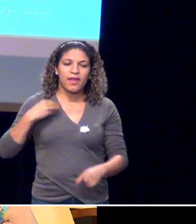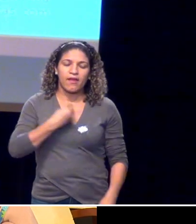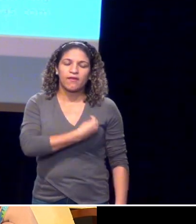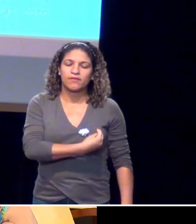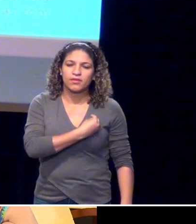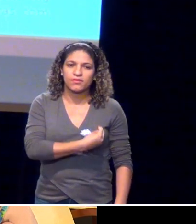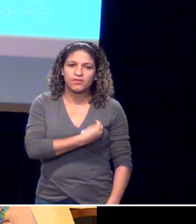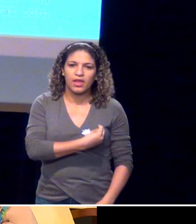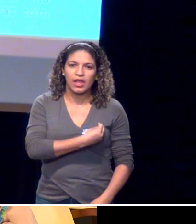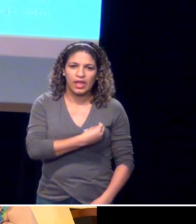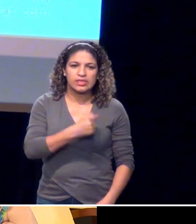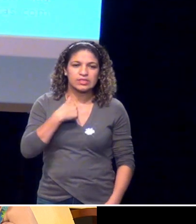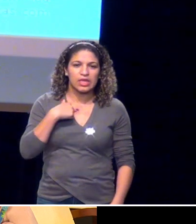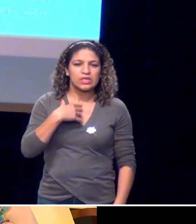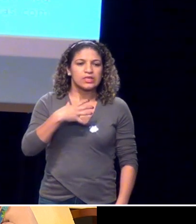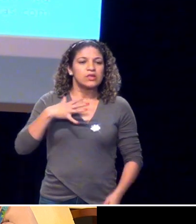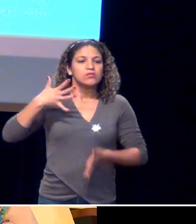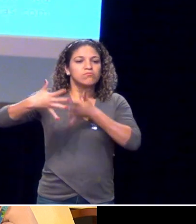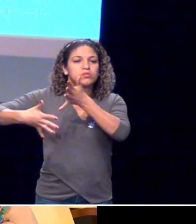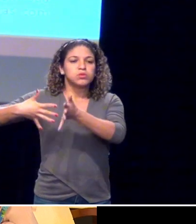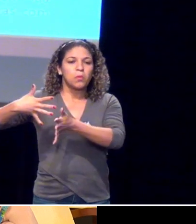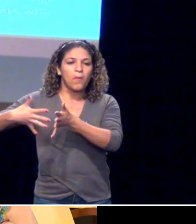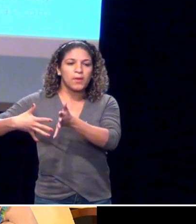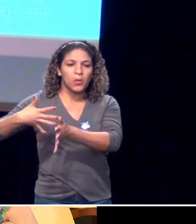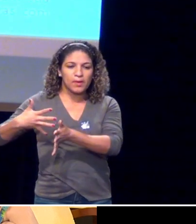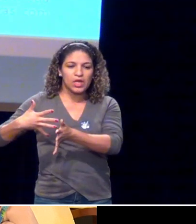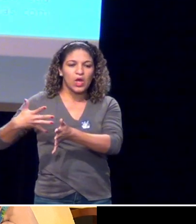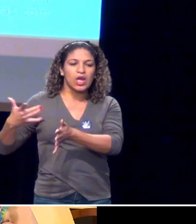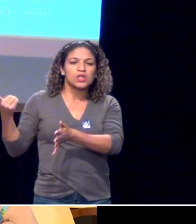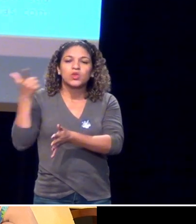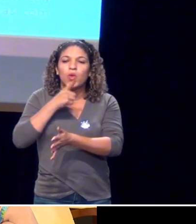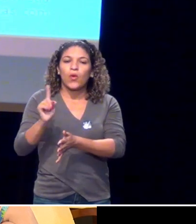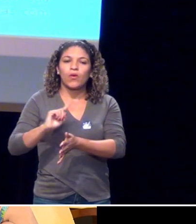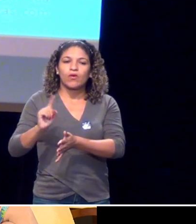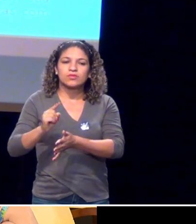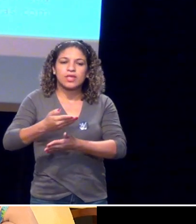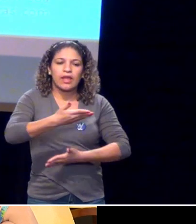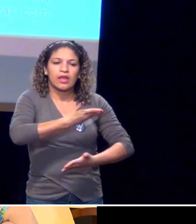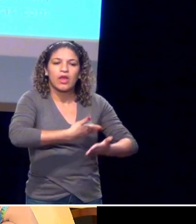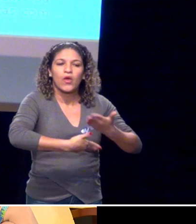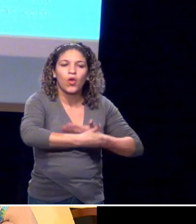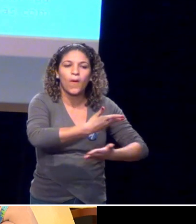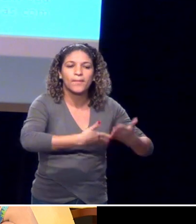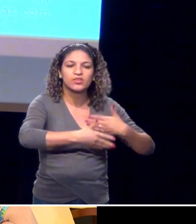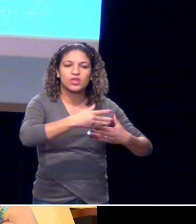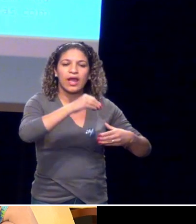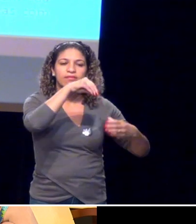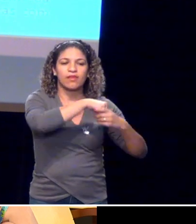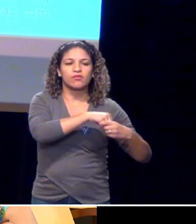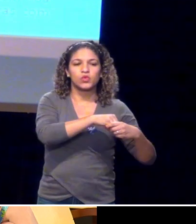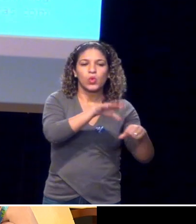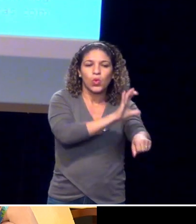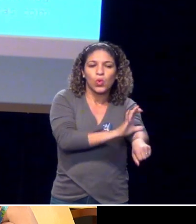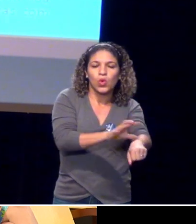que, mesmo falando Libras, eu não posso compartilhar, estar imersa na